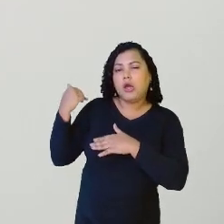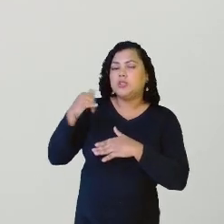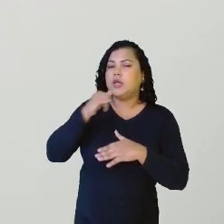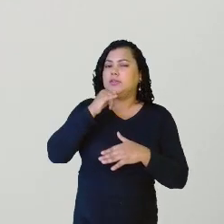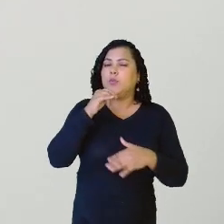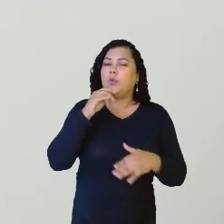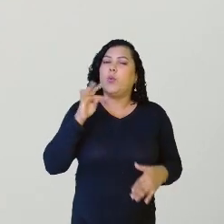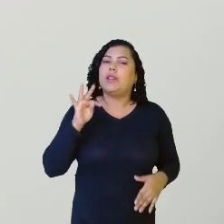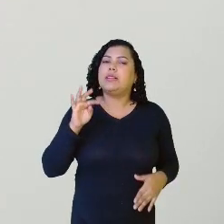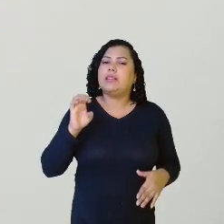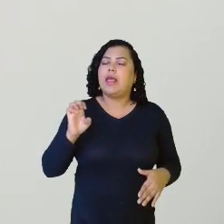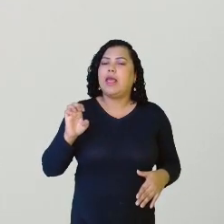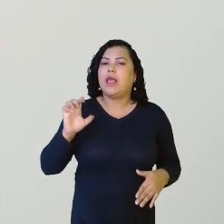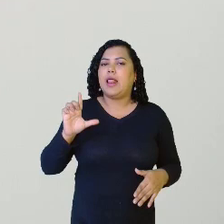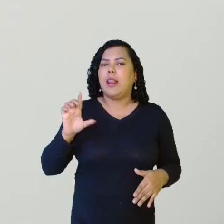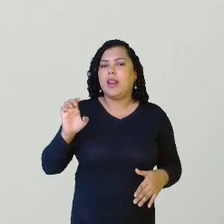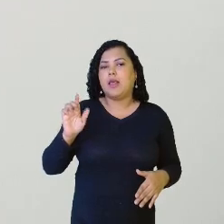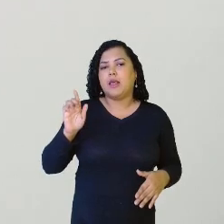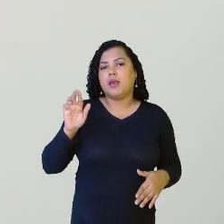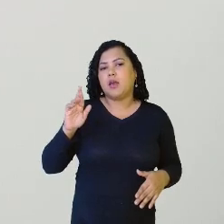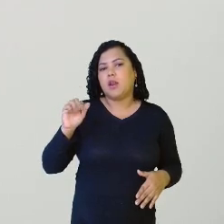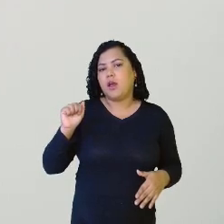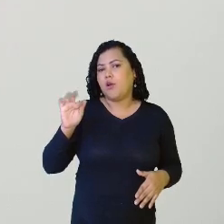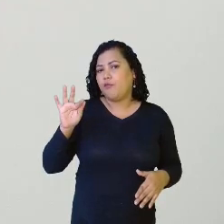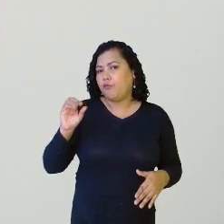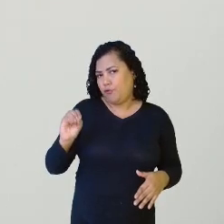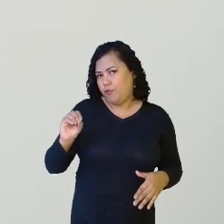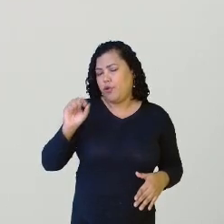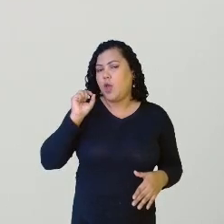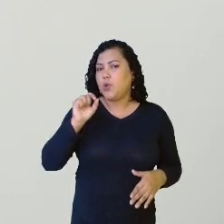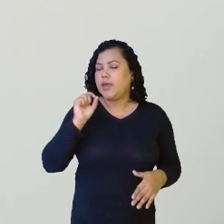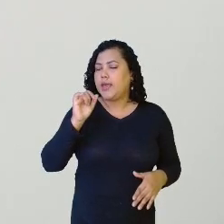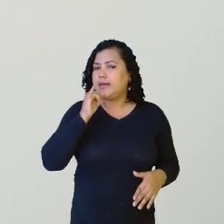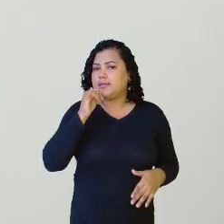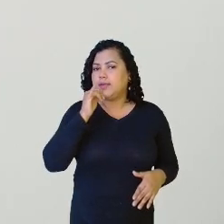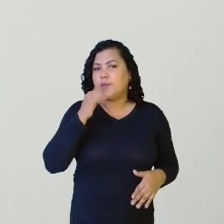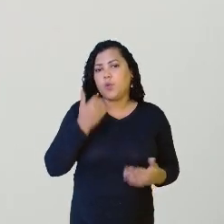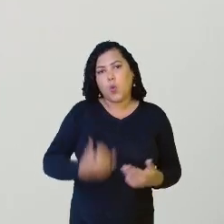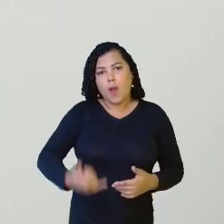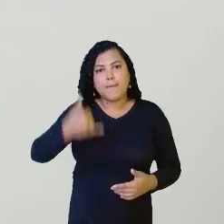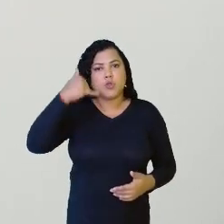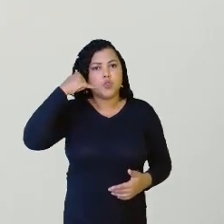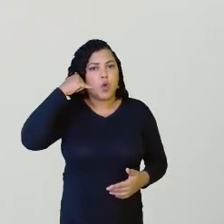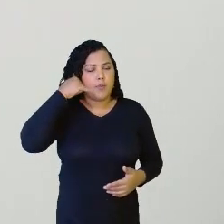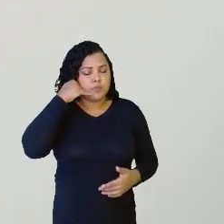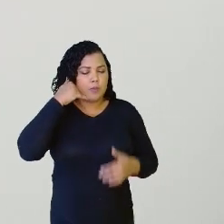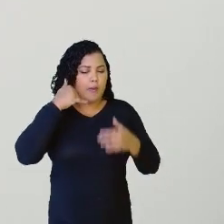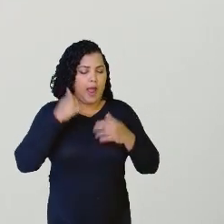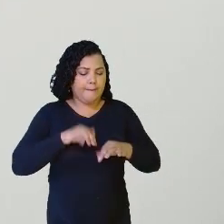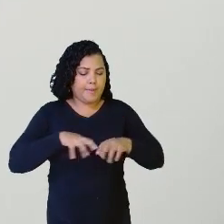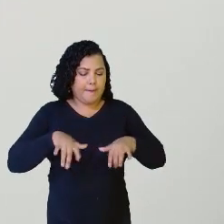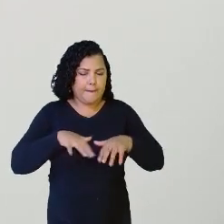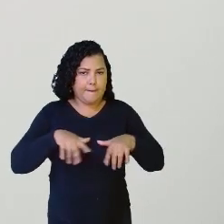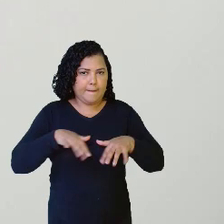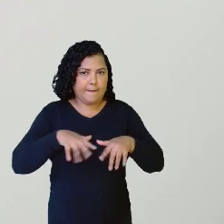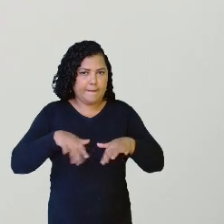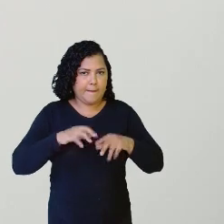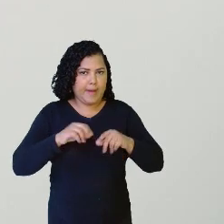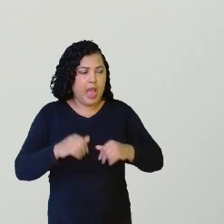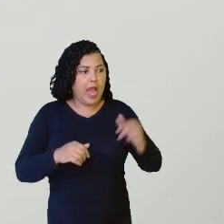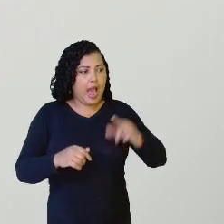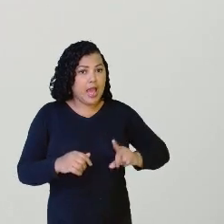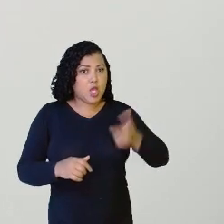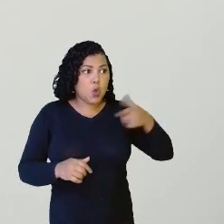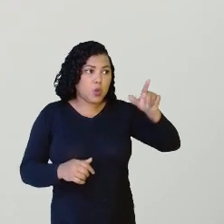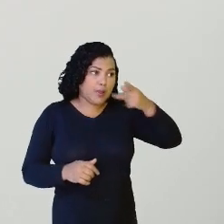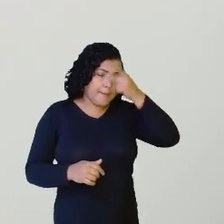telégrafo, que se usava para mandar um telegrama, e esse telegrama, quando chegava, já fazia muito tempo que essa mensagem tinha sido mandada,